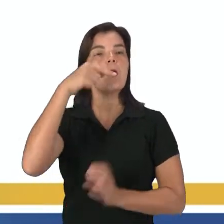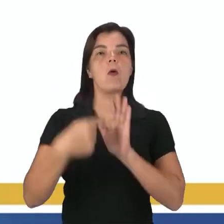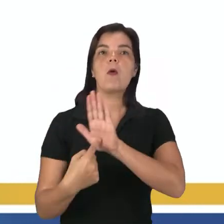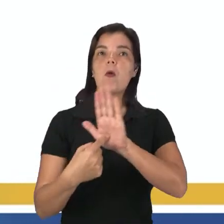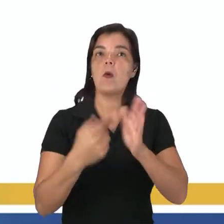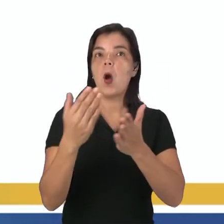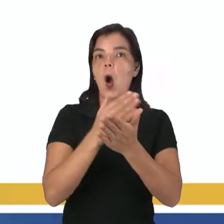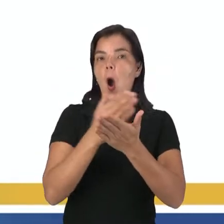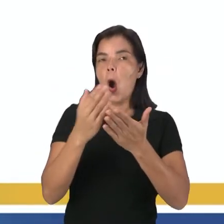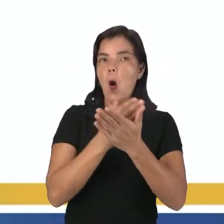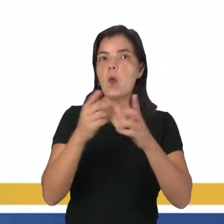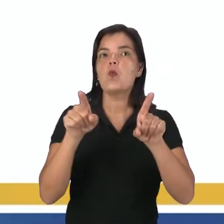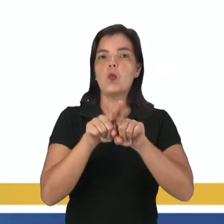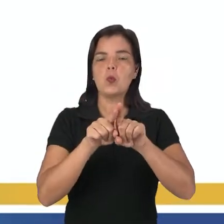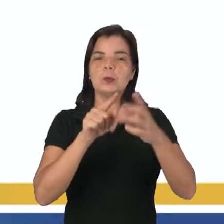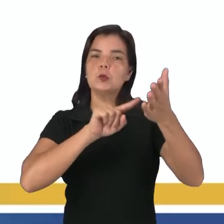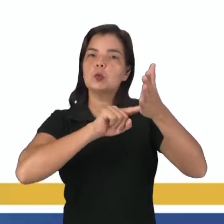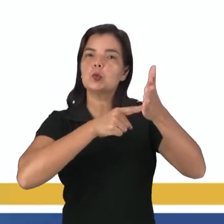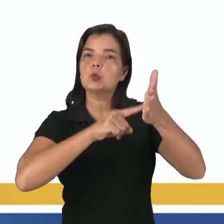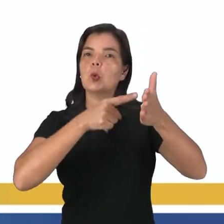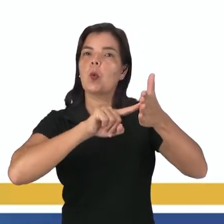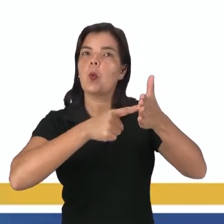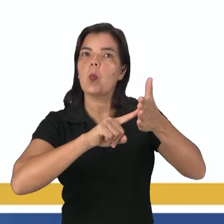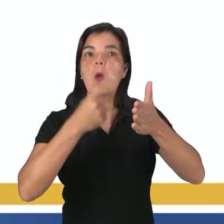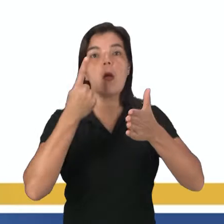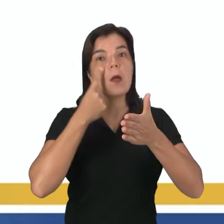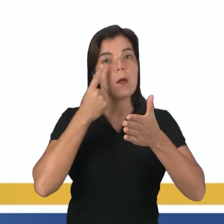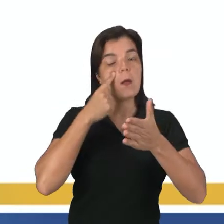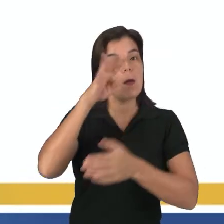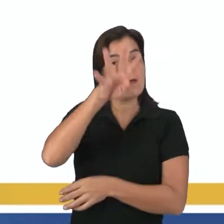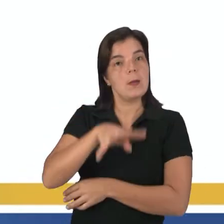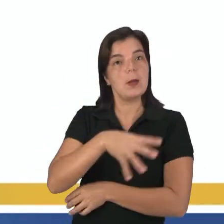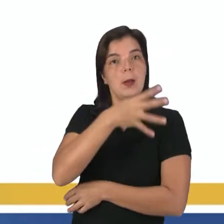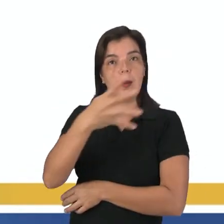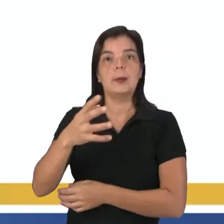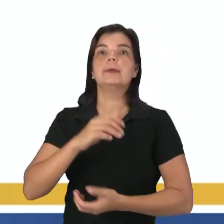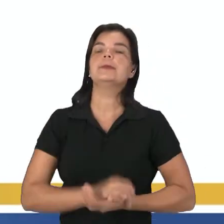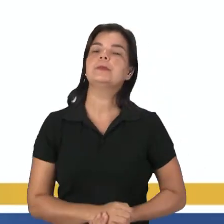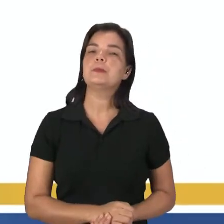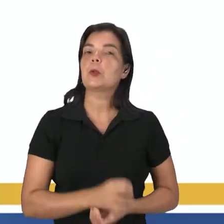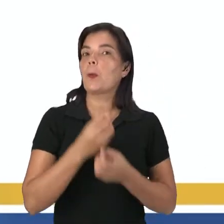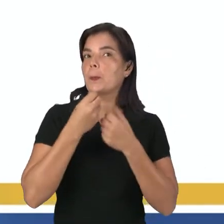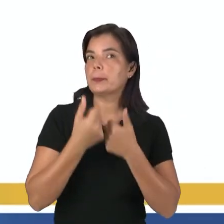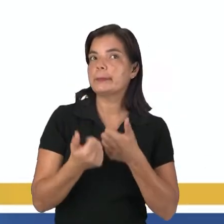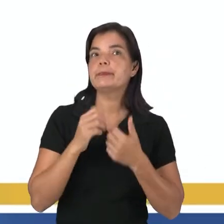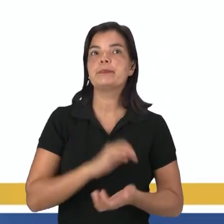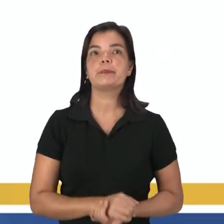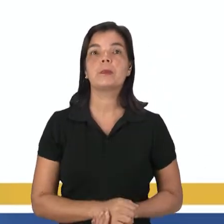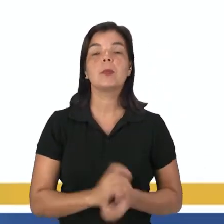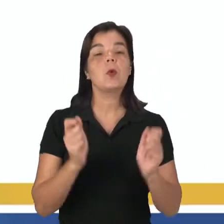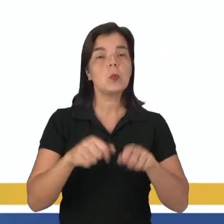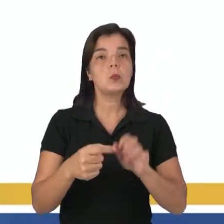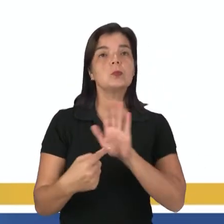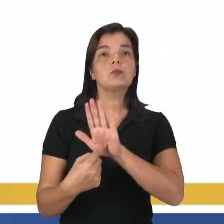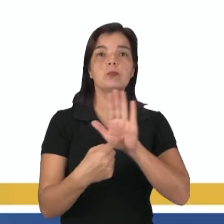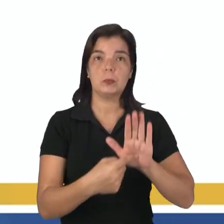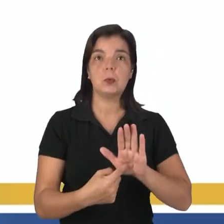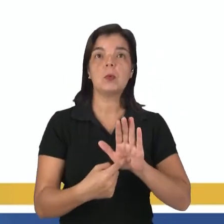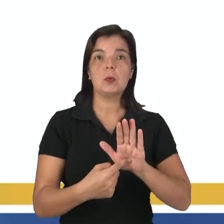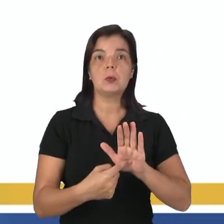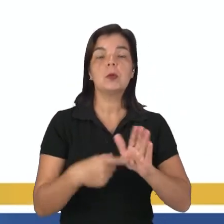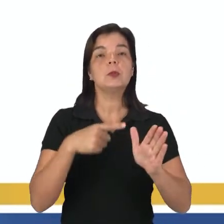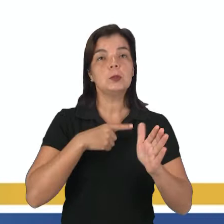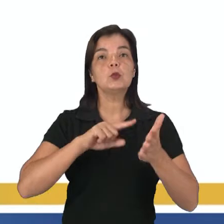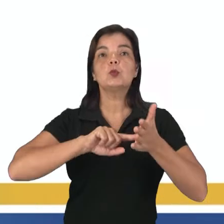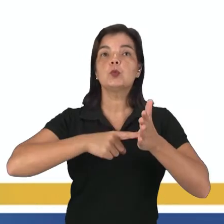representou alguns pontos nessa malha Observe os pontos aí é muito bem então podemos